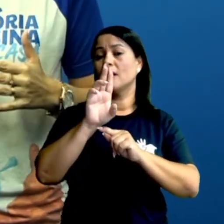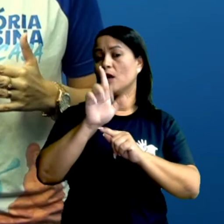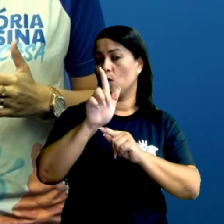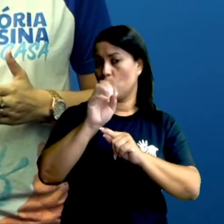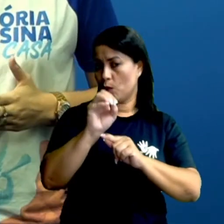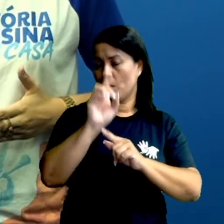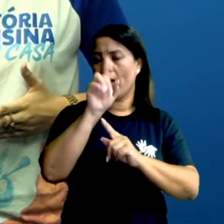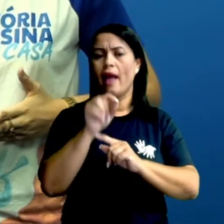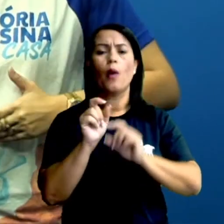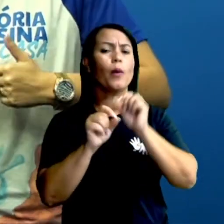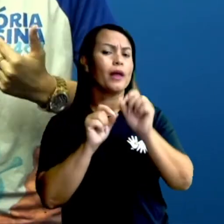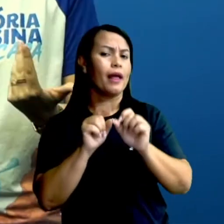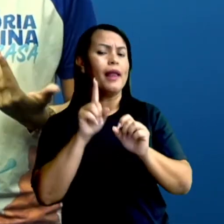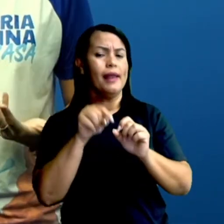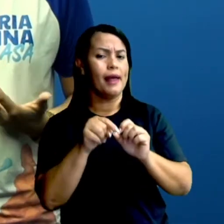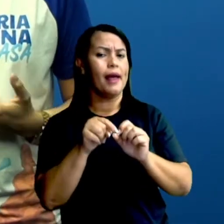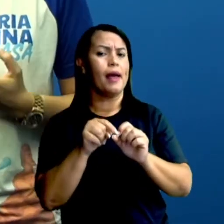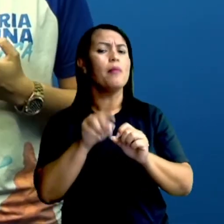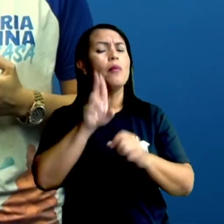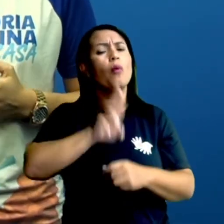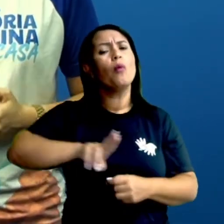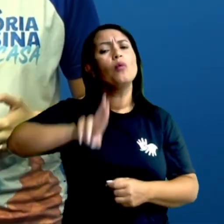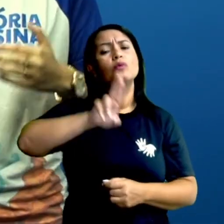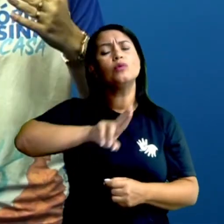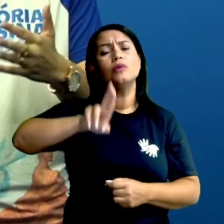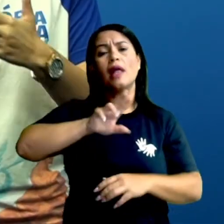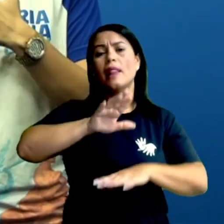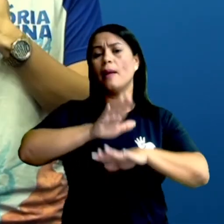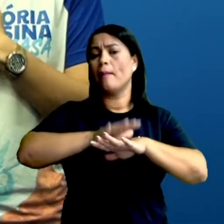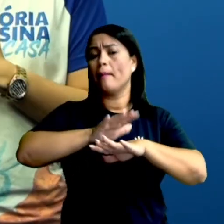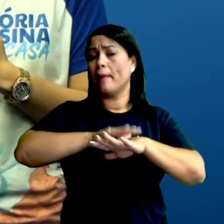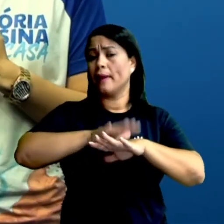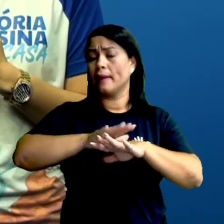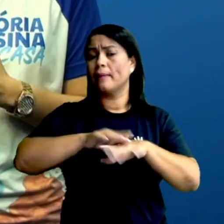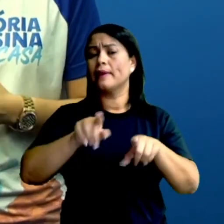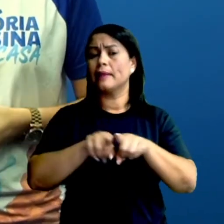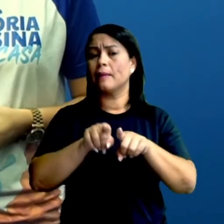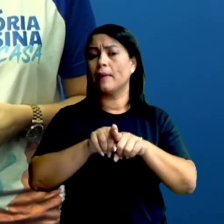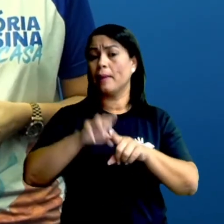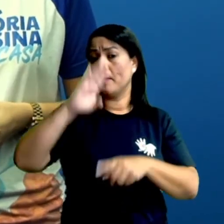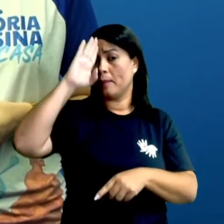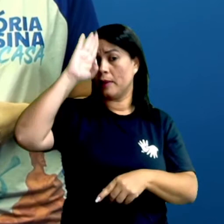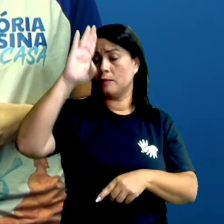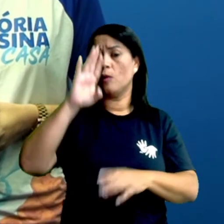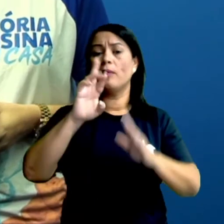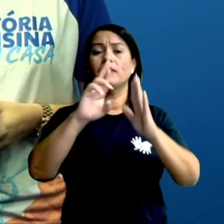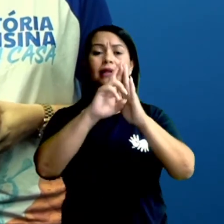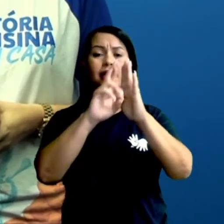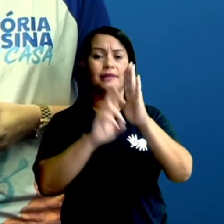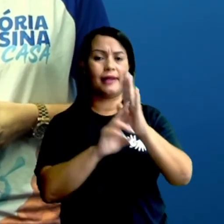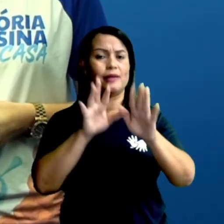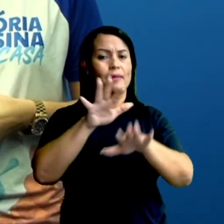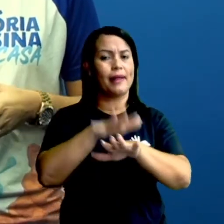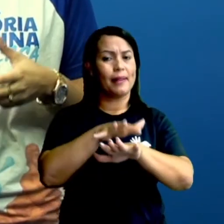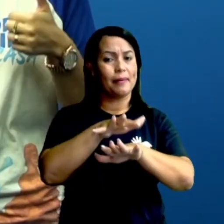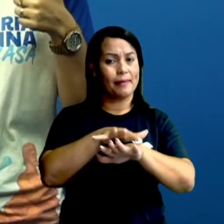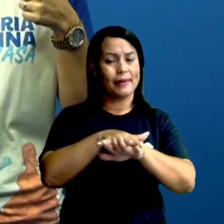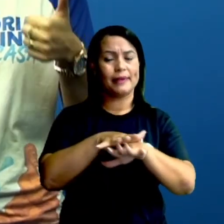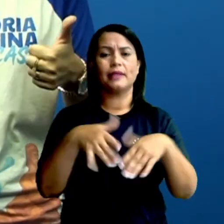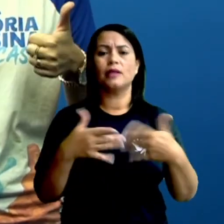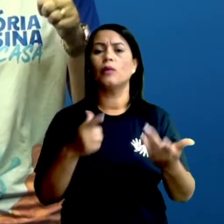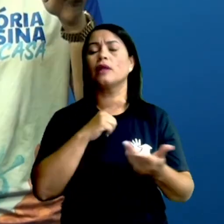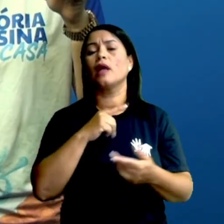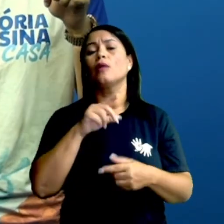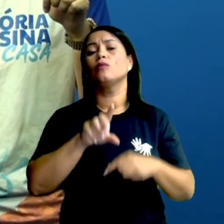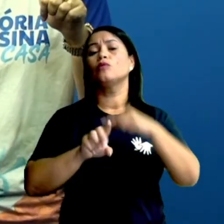alfabeto grego, ele é muito utilizado na matemática, principalmente nas fórmulas matemáticas, tá? Então, aqui nós